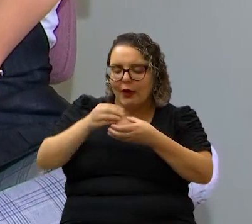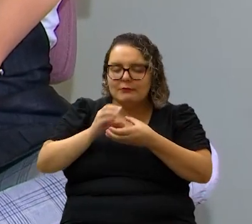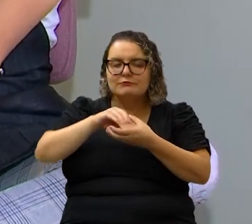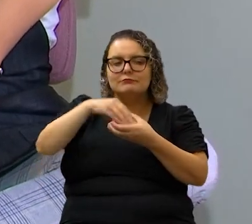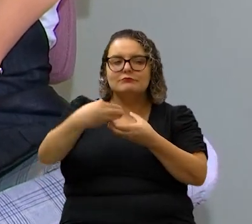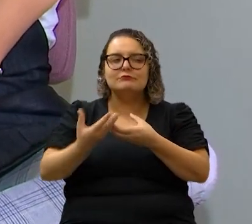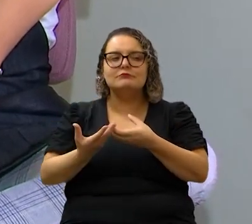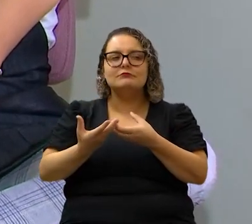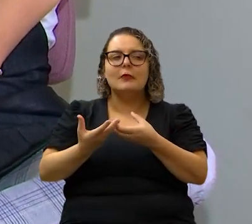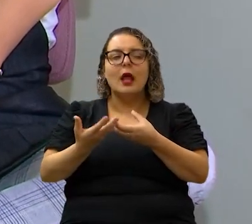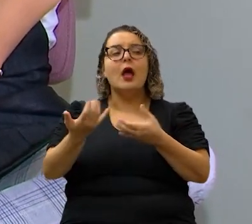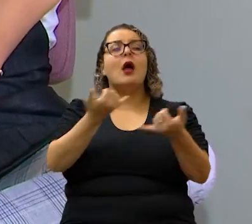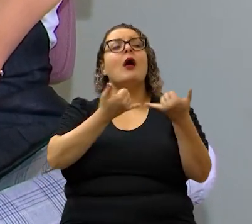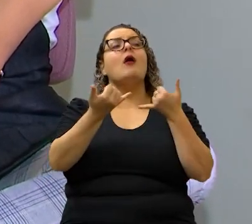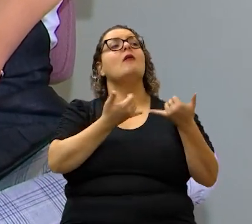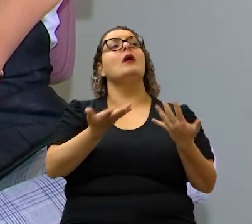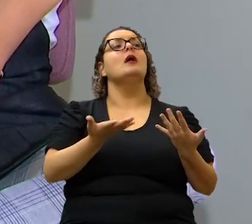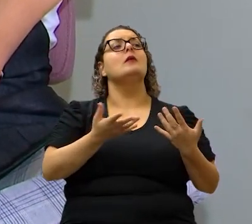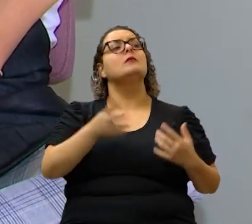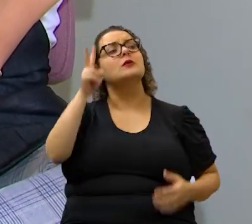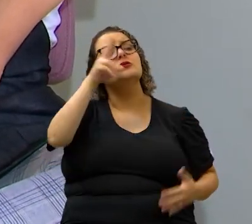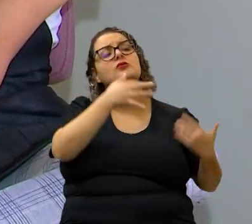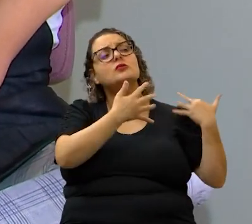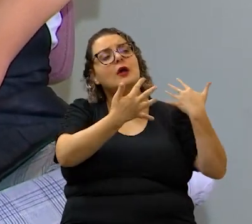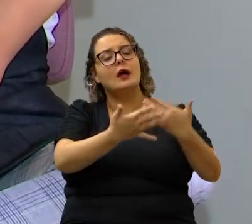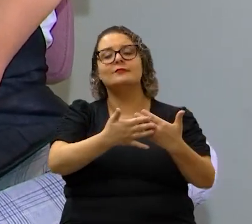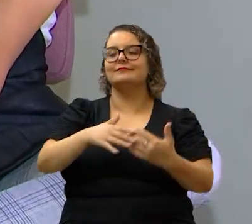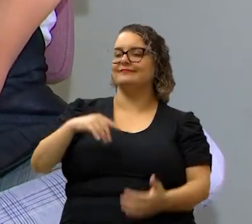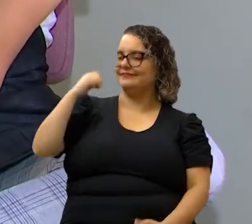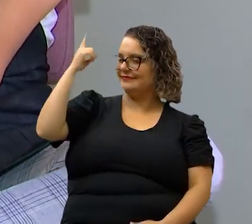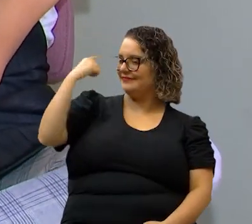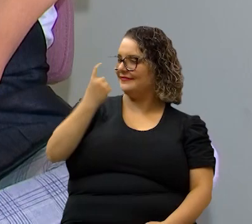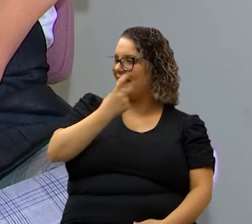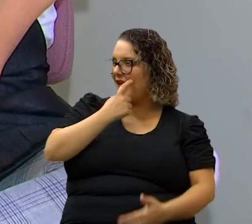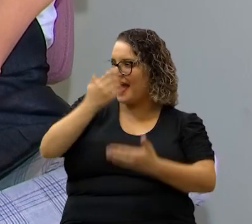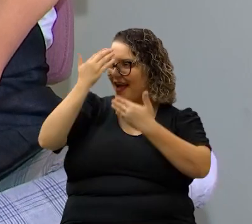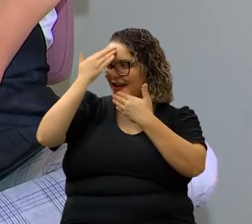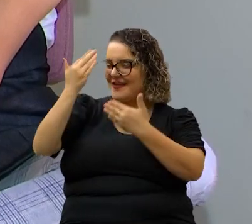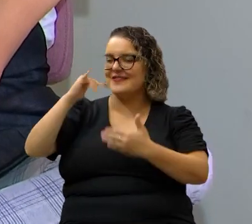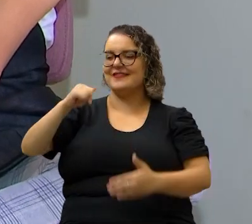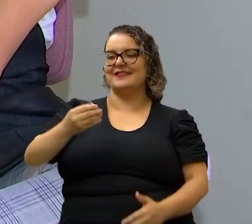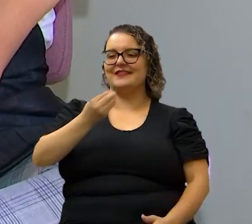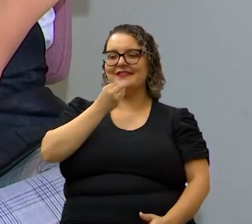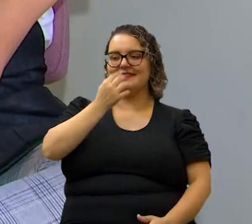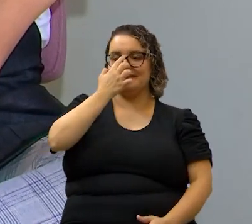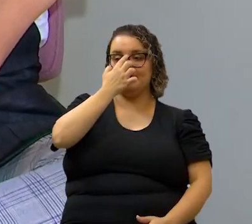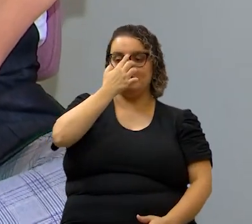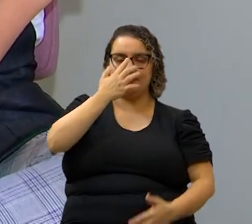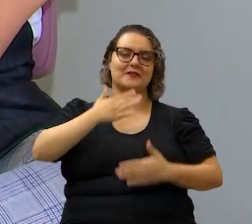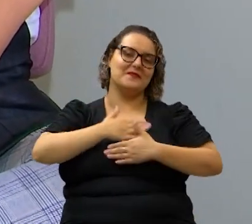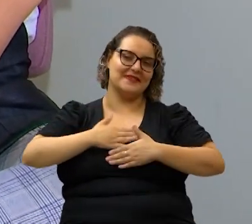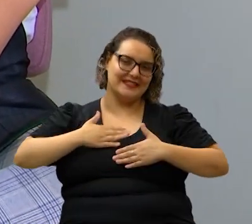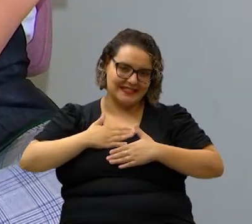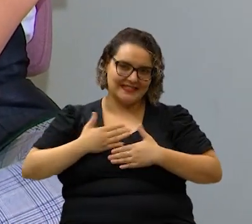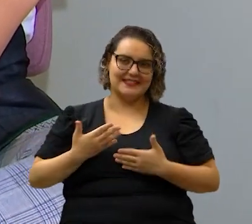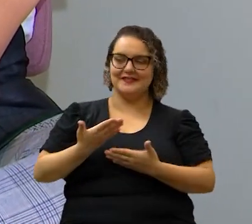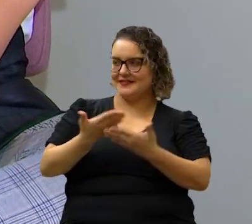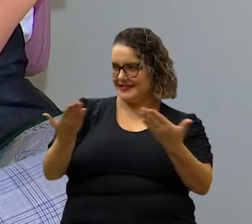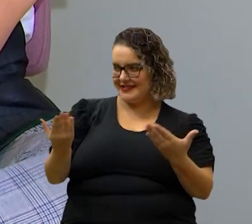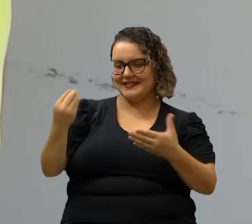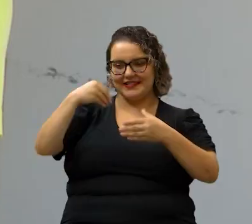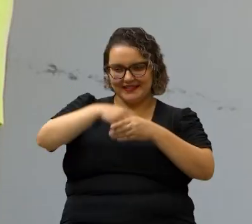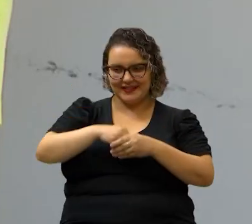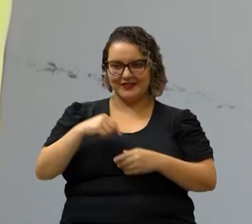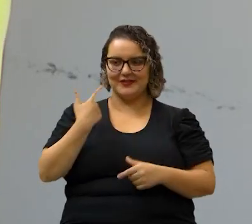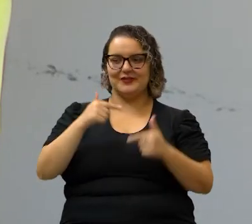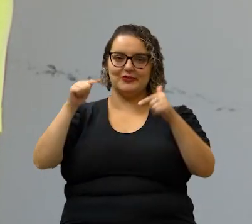sua trajetória até chegar aqui. Mirna, obrigado pela oportunidade, né? É um prazer ter vocês aqui dentro do nosso